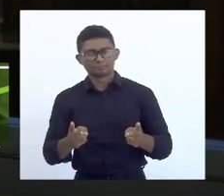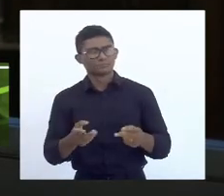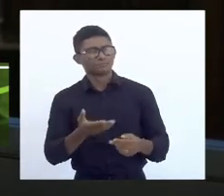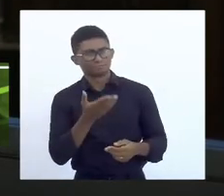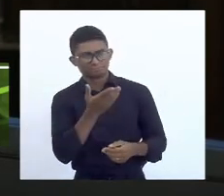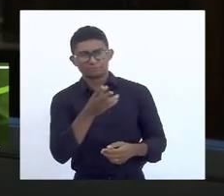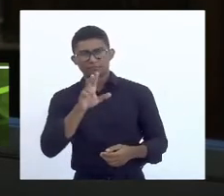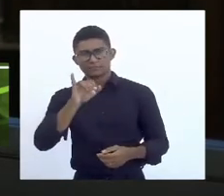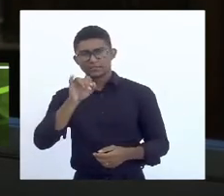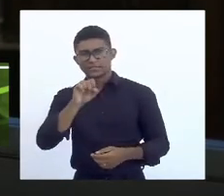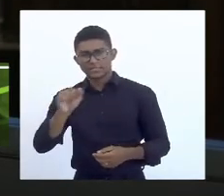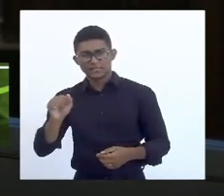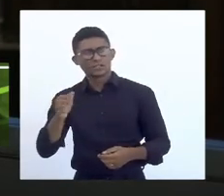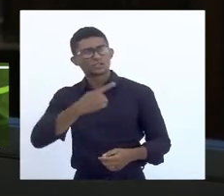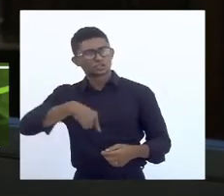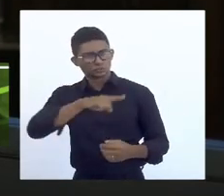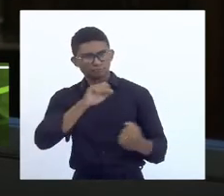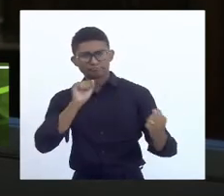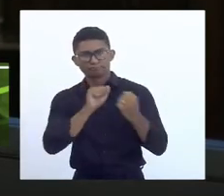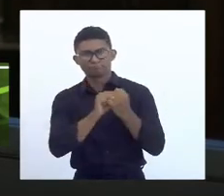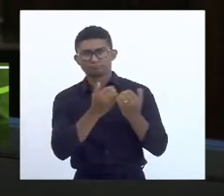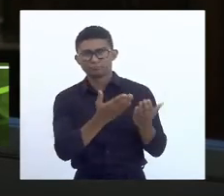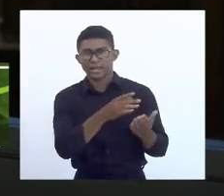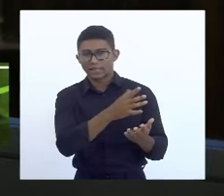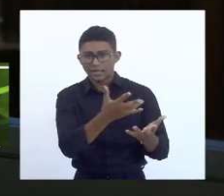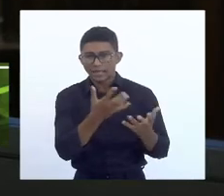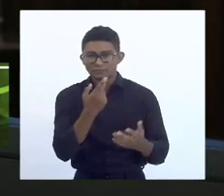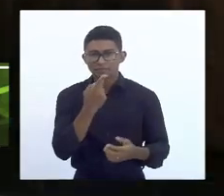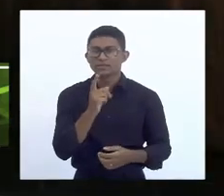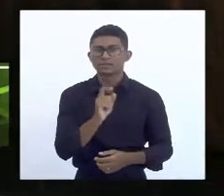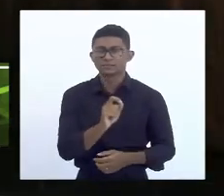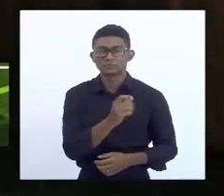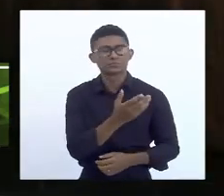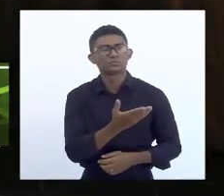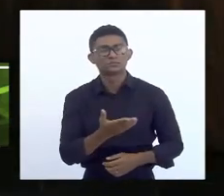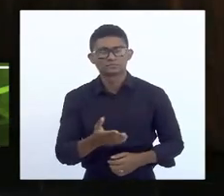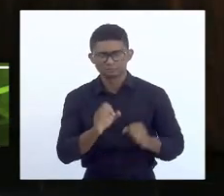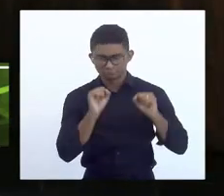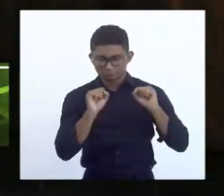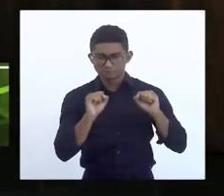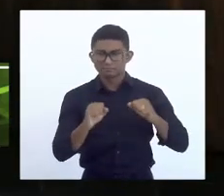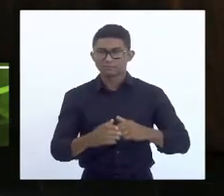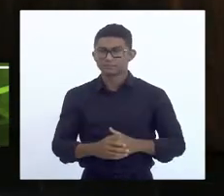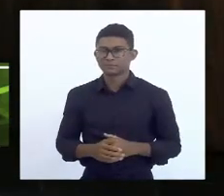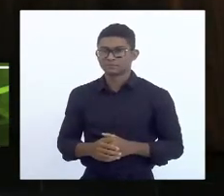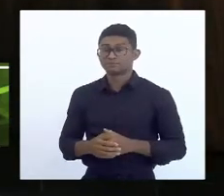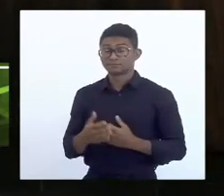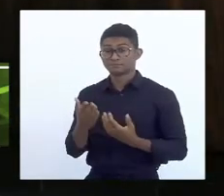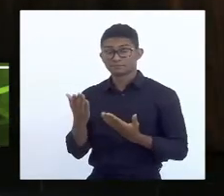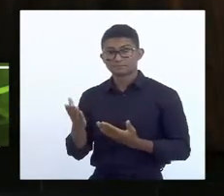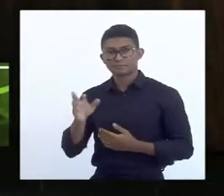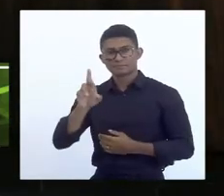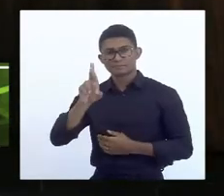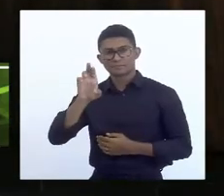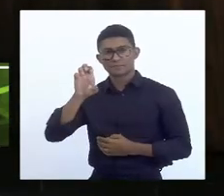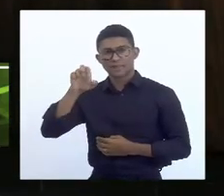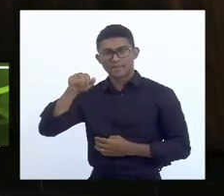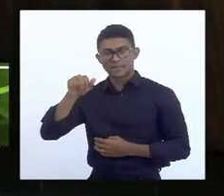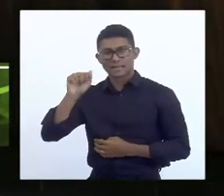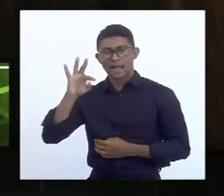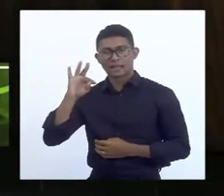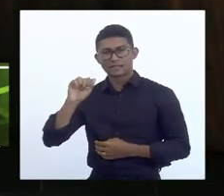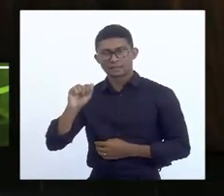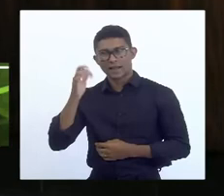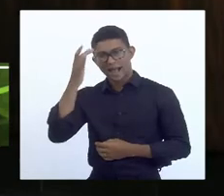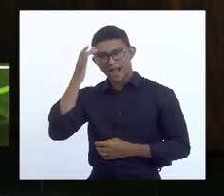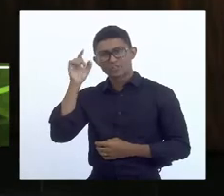Pena. Diante do que está acontecendo. A Isa quer falar um negócio. Não, eu queria... A Renata, acho que vai apresentar, né?